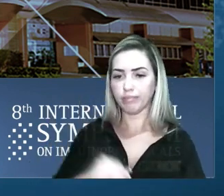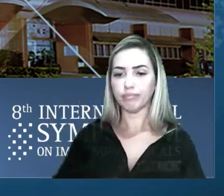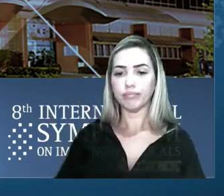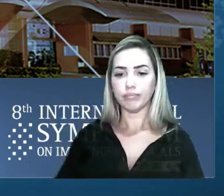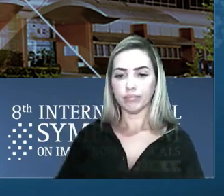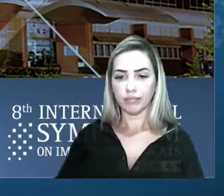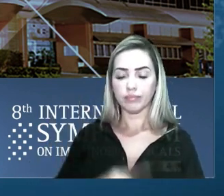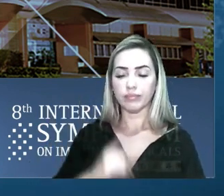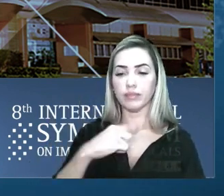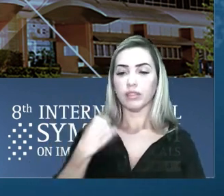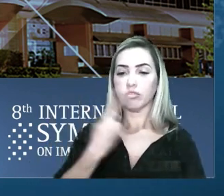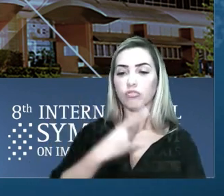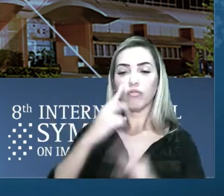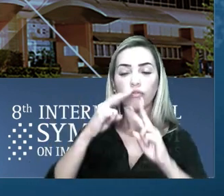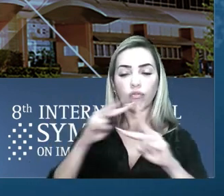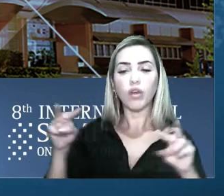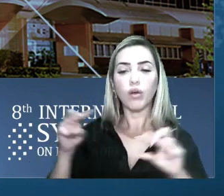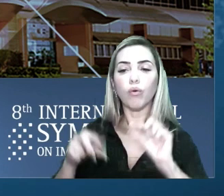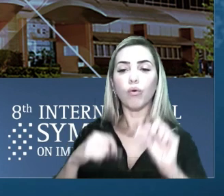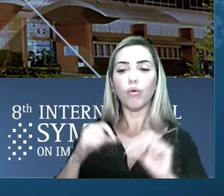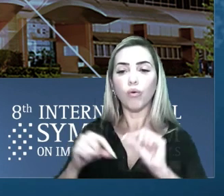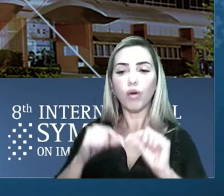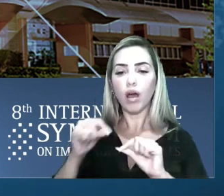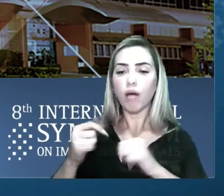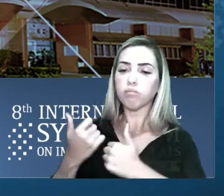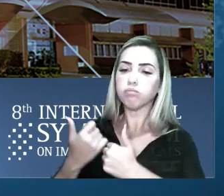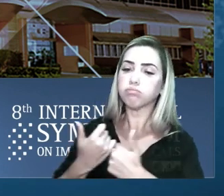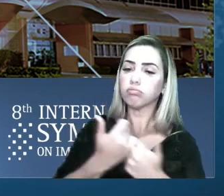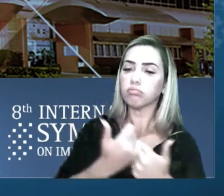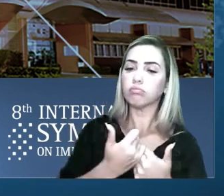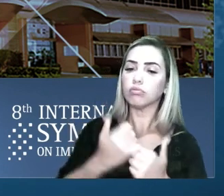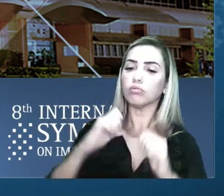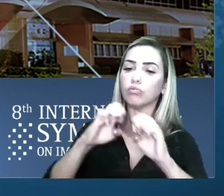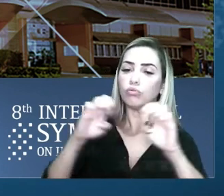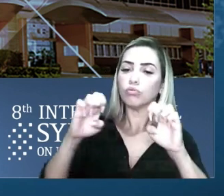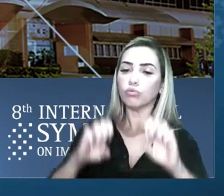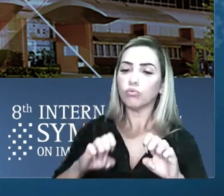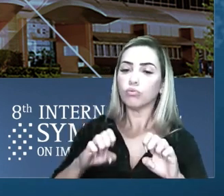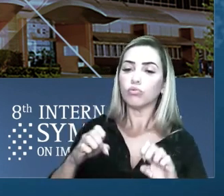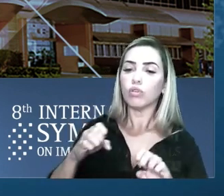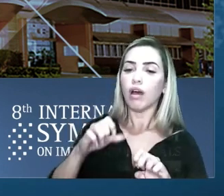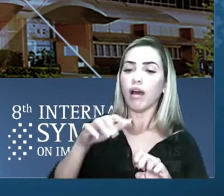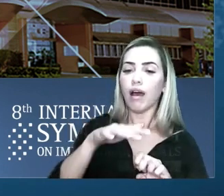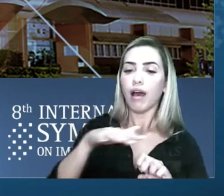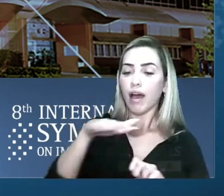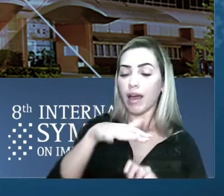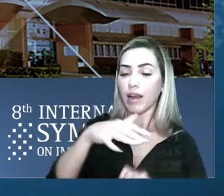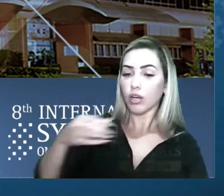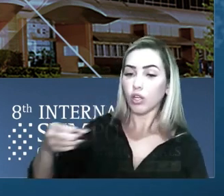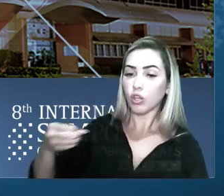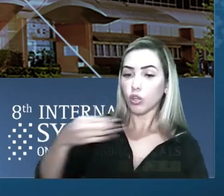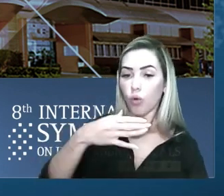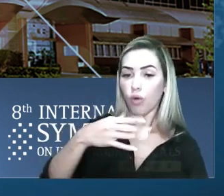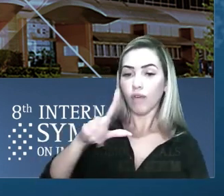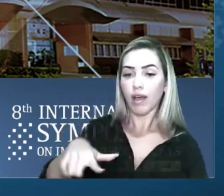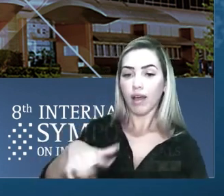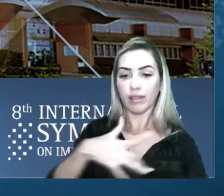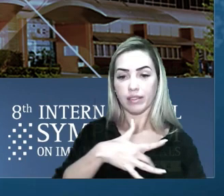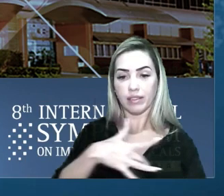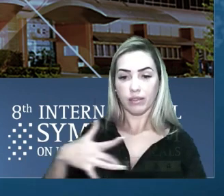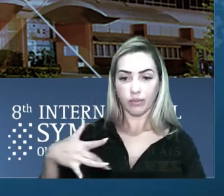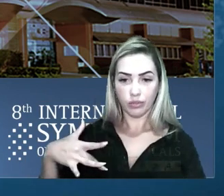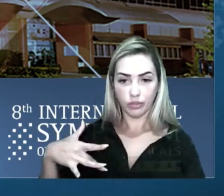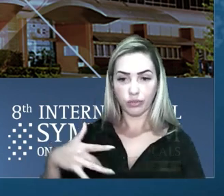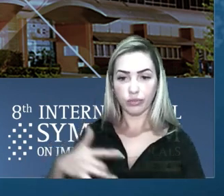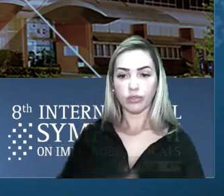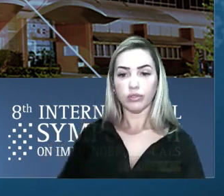vemos apoiando eles na estruturação de uma das áreas mais recentes, que é a área de saúde, e